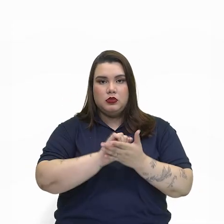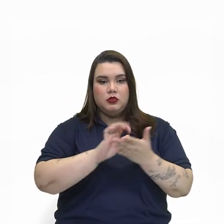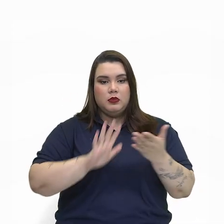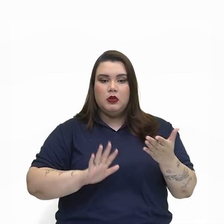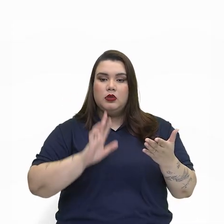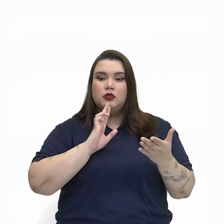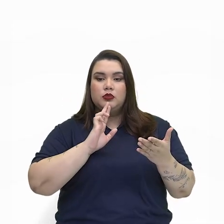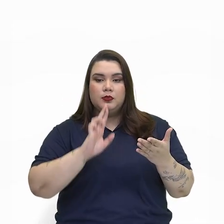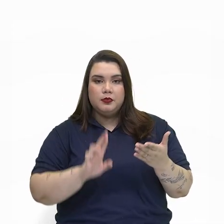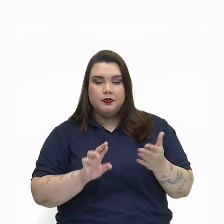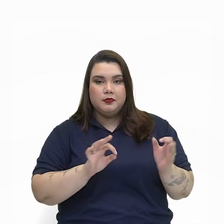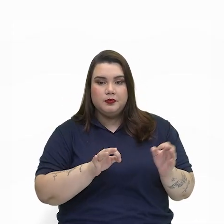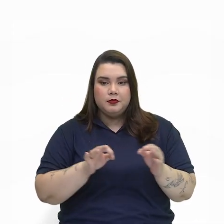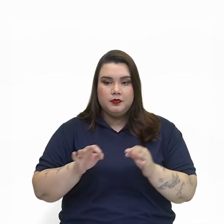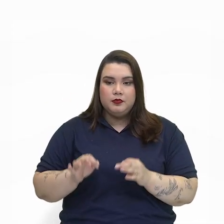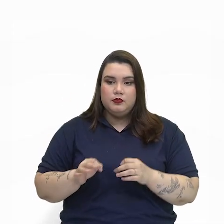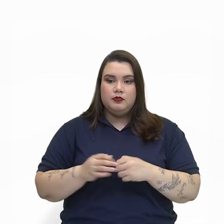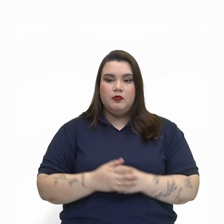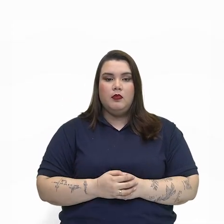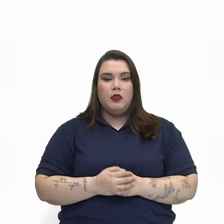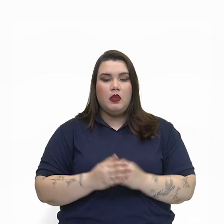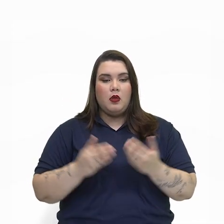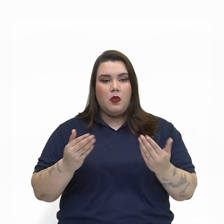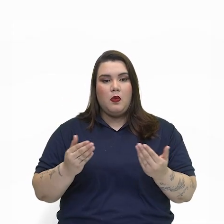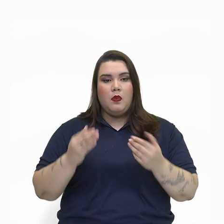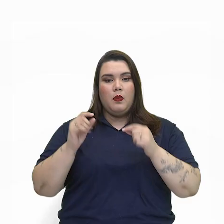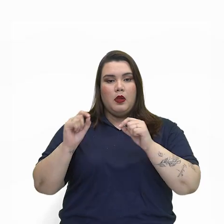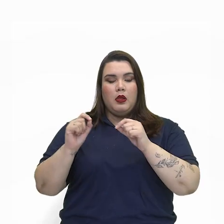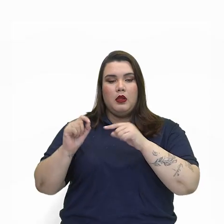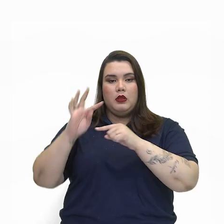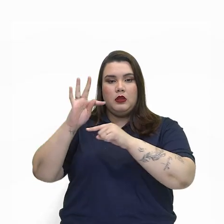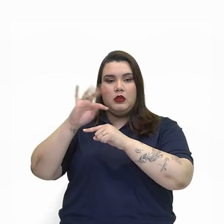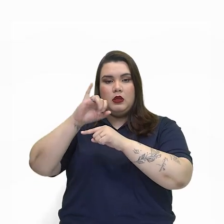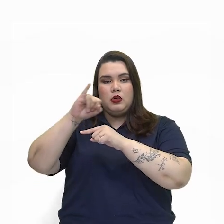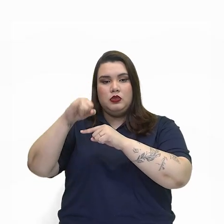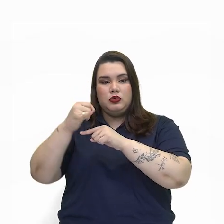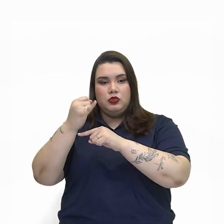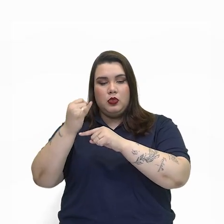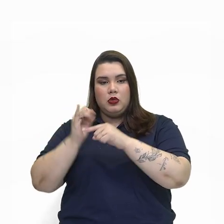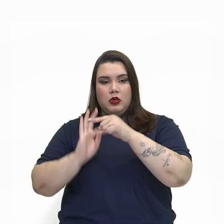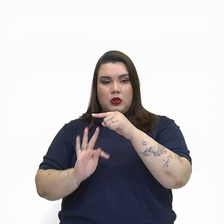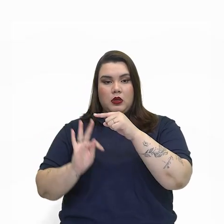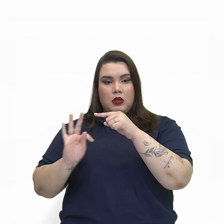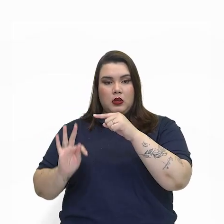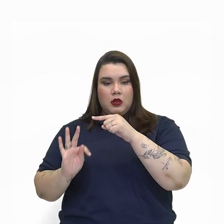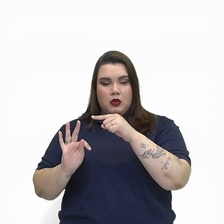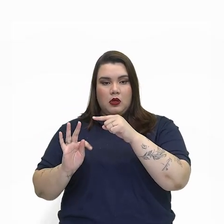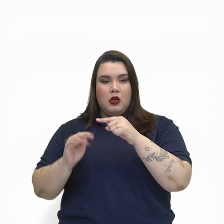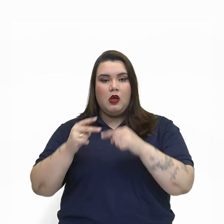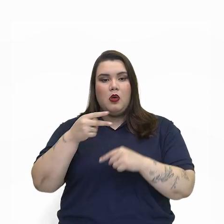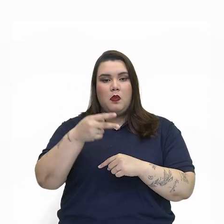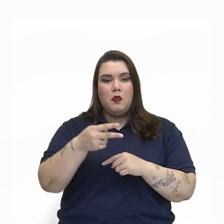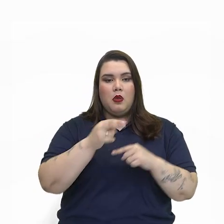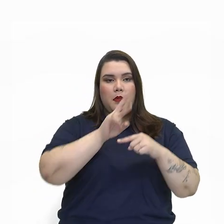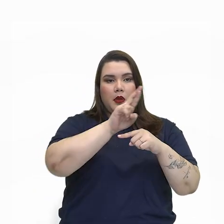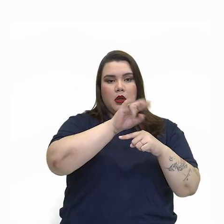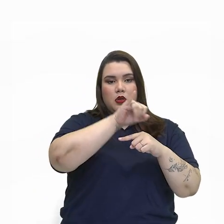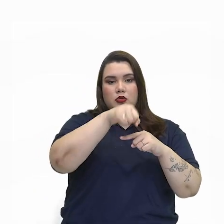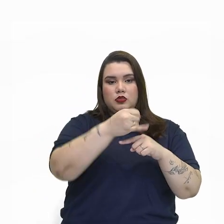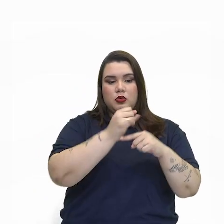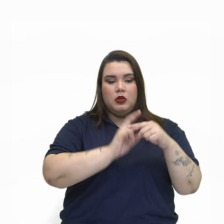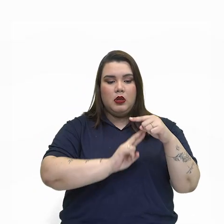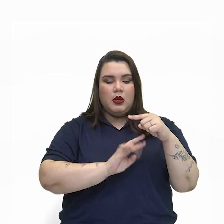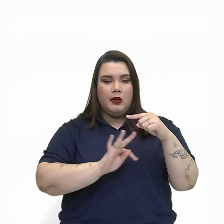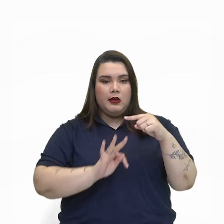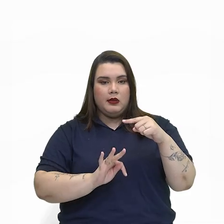exercício, né? Onde o período de Júpiter sobre o período da Terra é igual ao raio de Júpiter dividido pelo